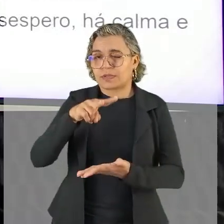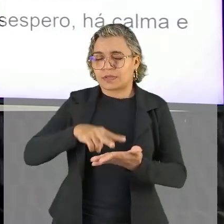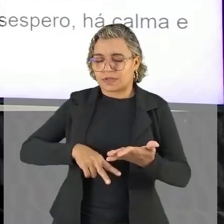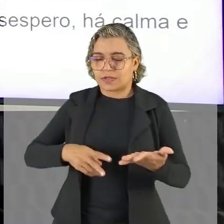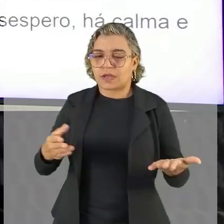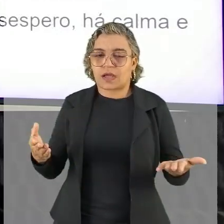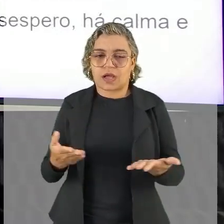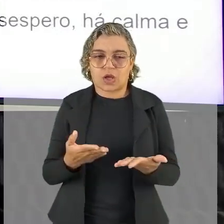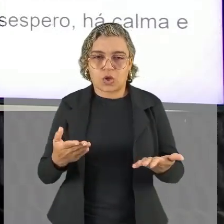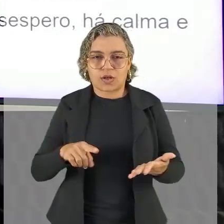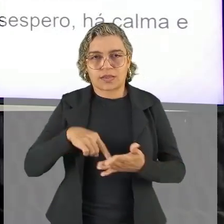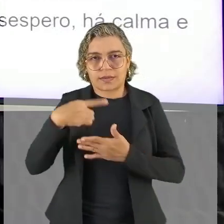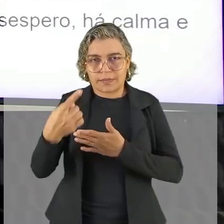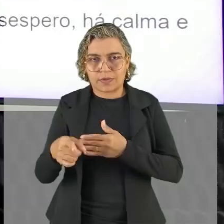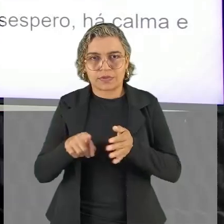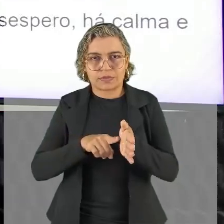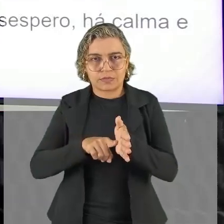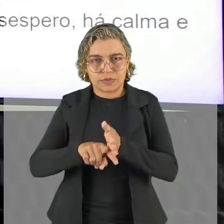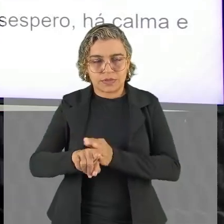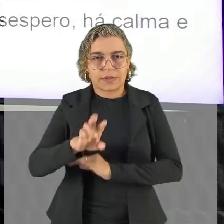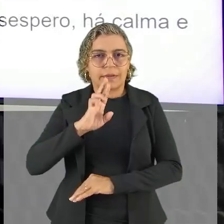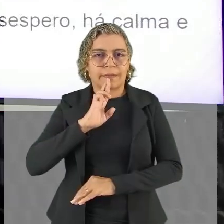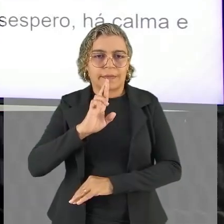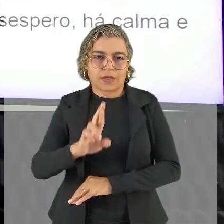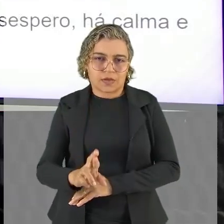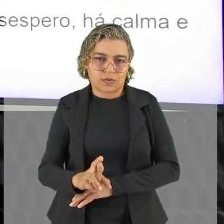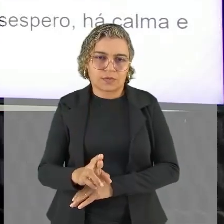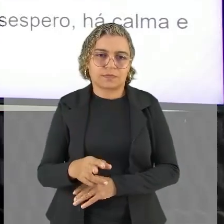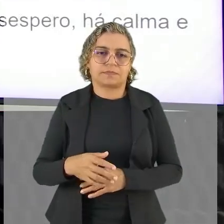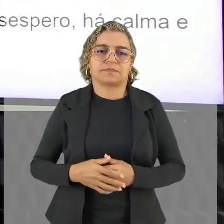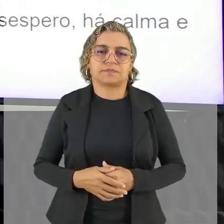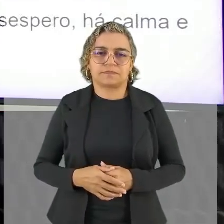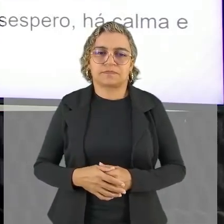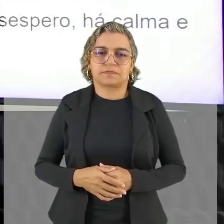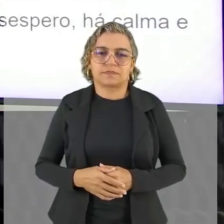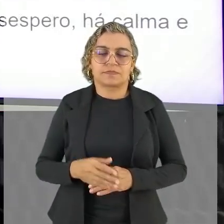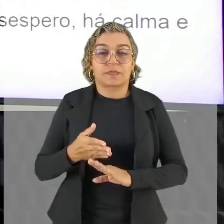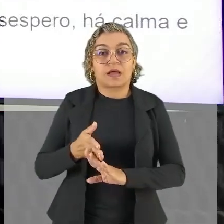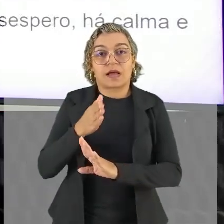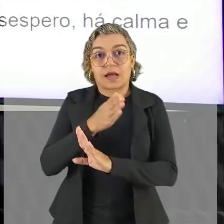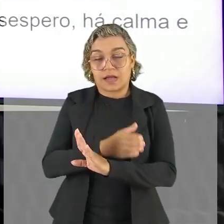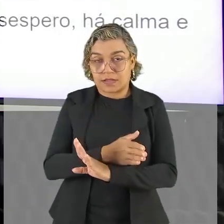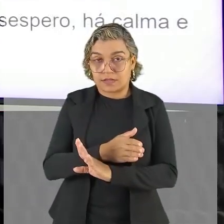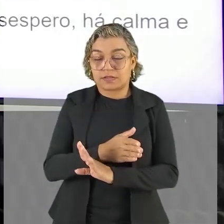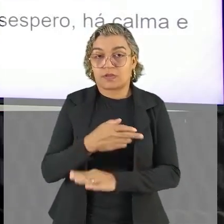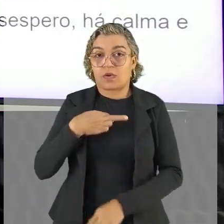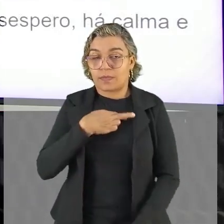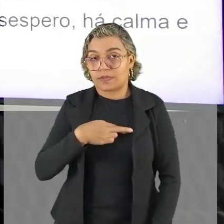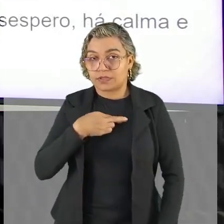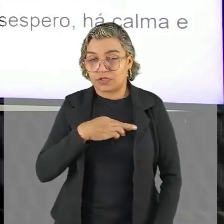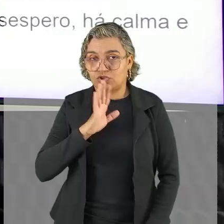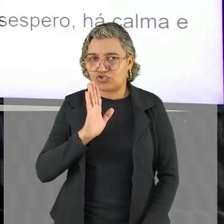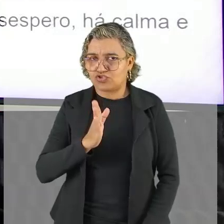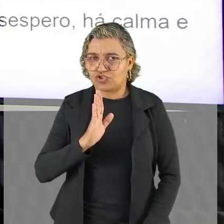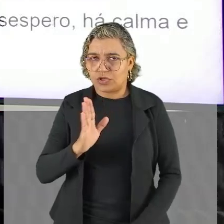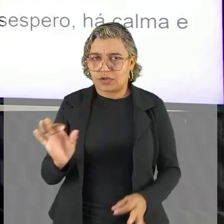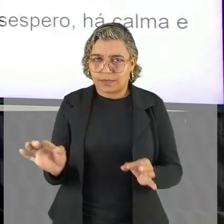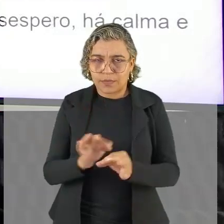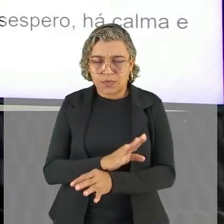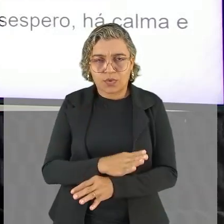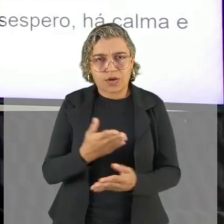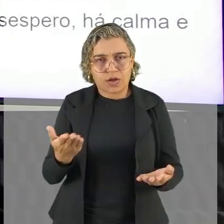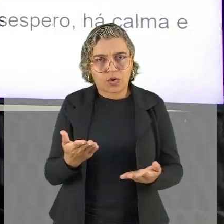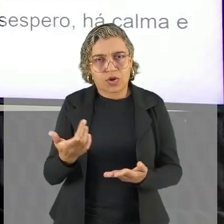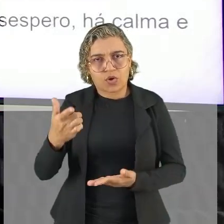claro, fazendo essa análise. Aqui eu já fujo um pouco daquela obra, Romanceiro já passou, tá? Nós vamos